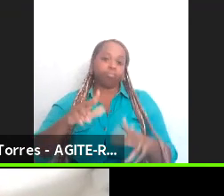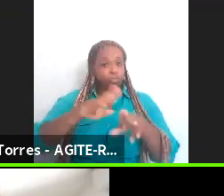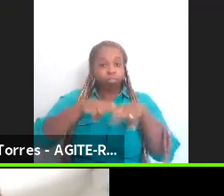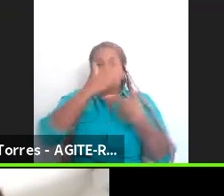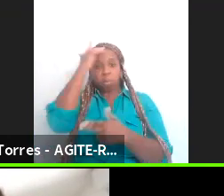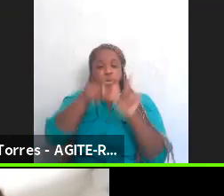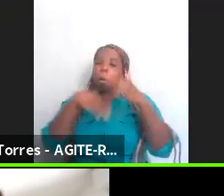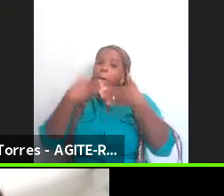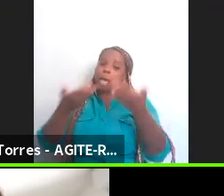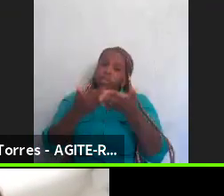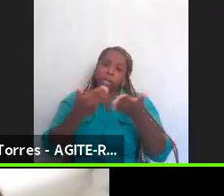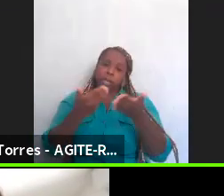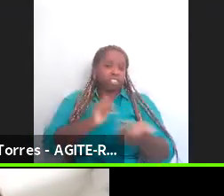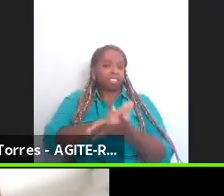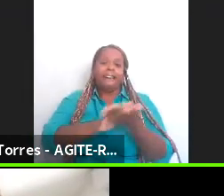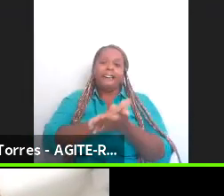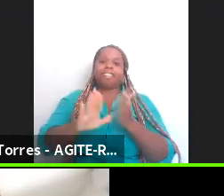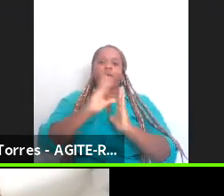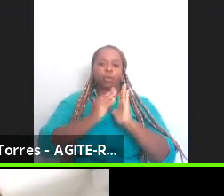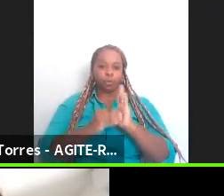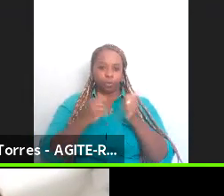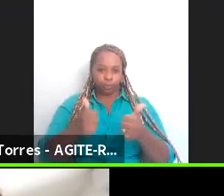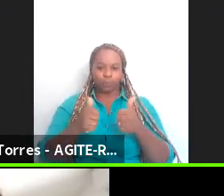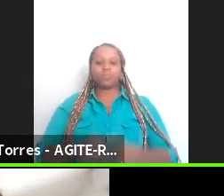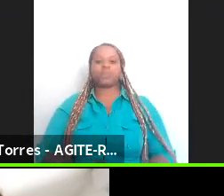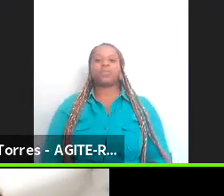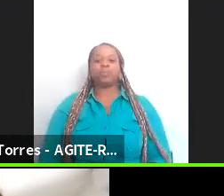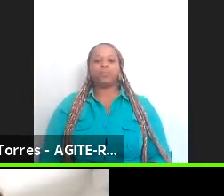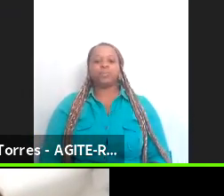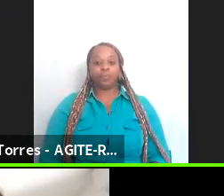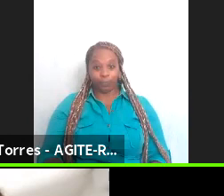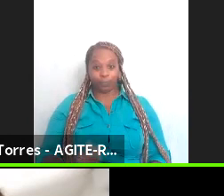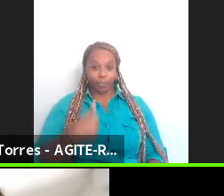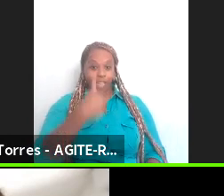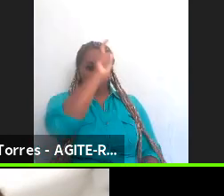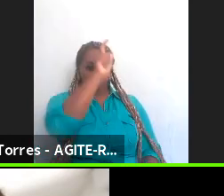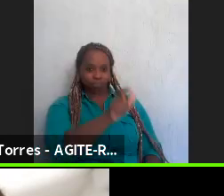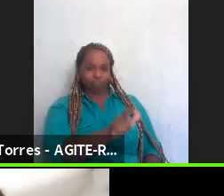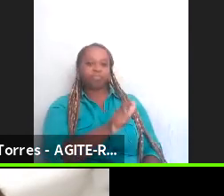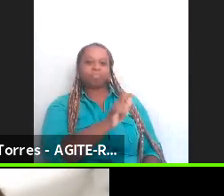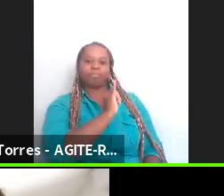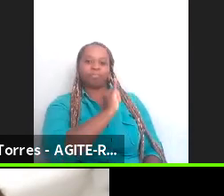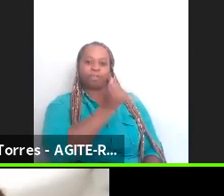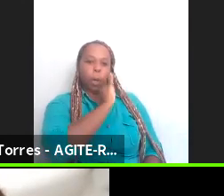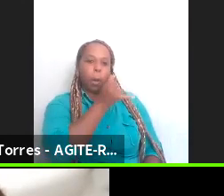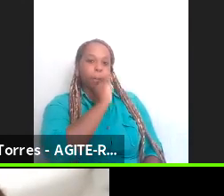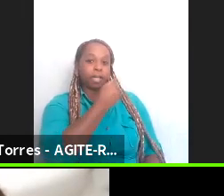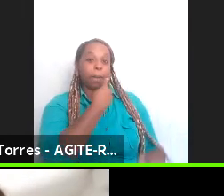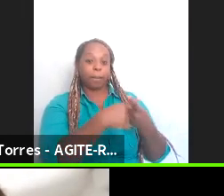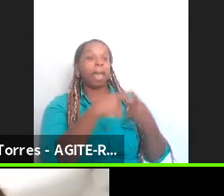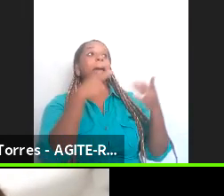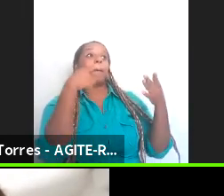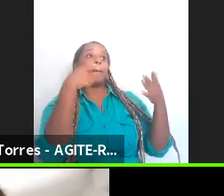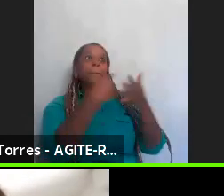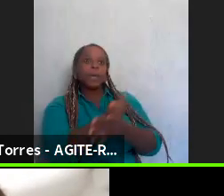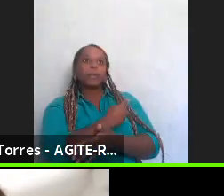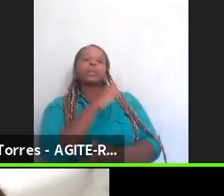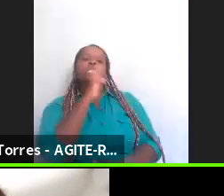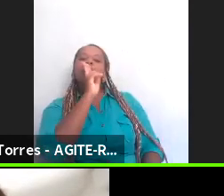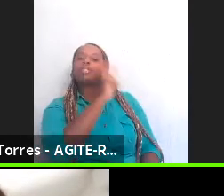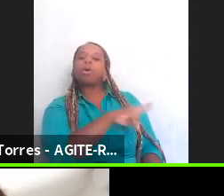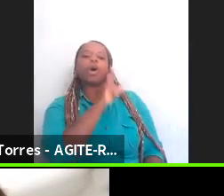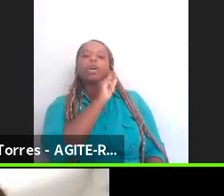totalmente o conteúdo. Tereza, deixa eu fazer um comentário que eu não resisto, porque essa pergunta, gente, a resposta é assim: